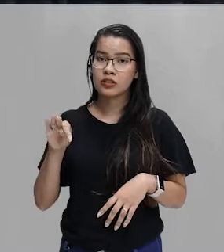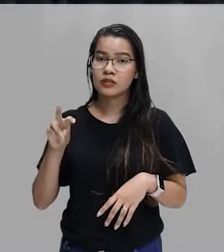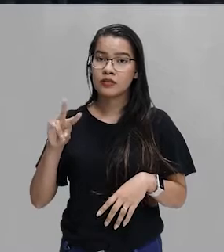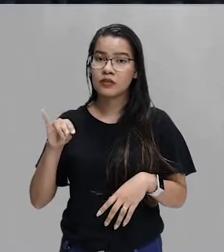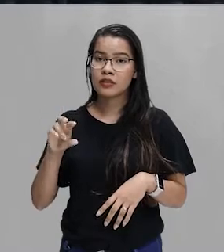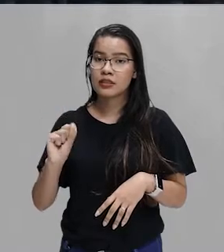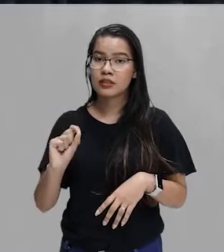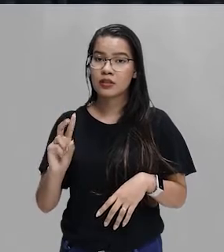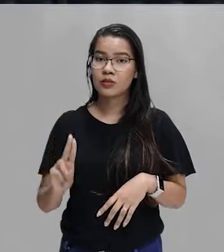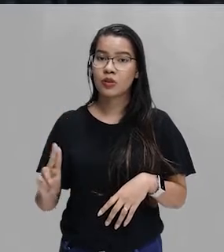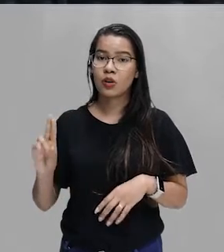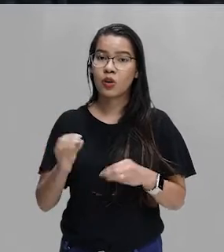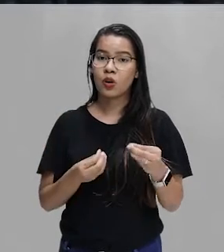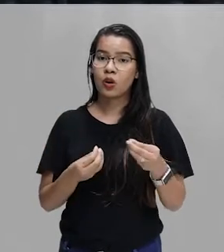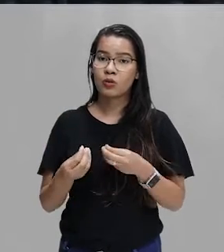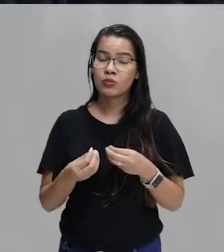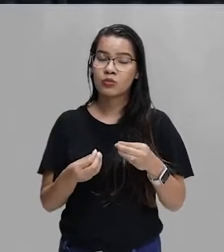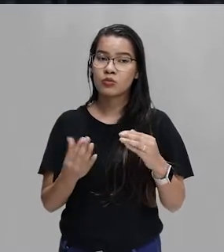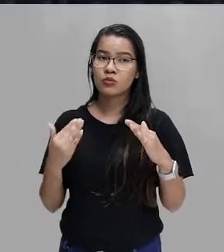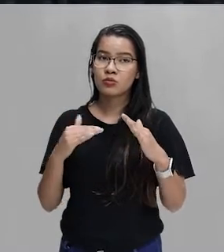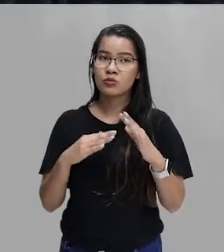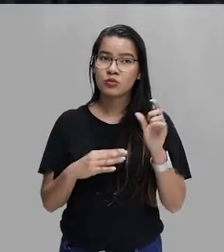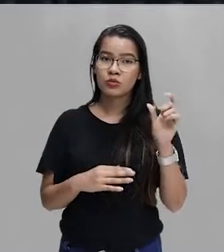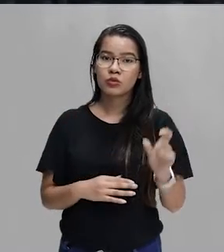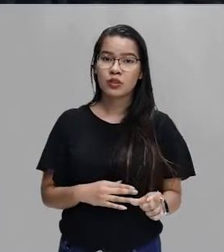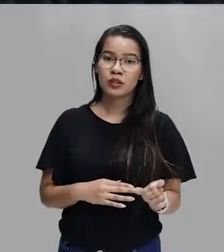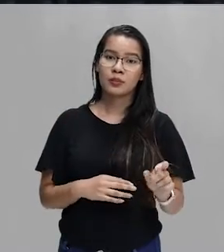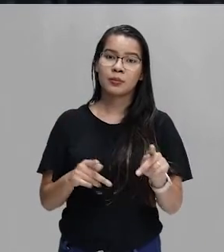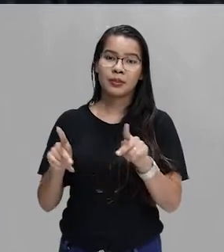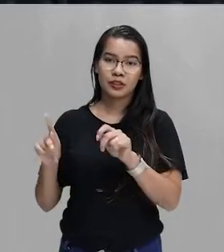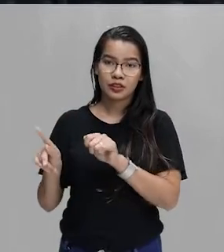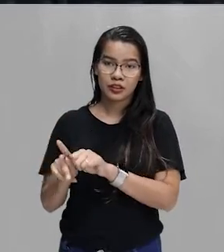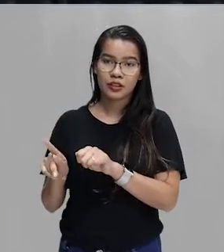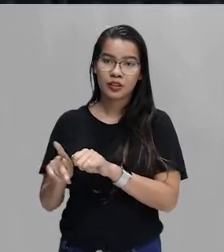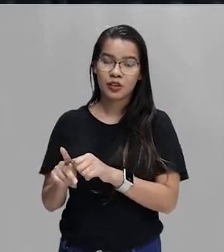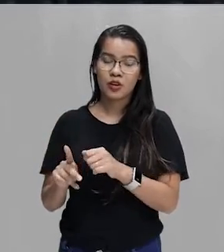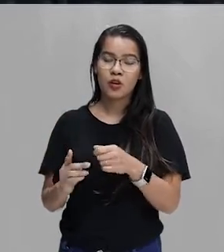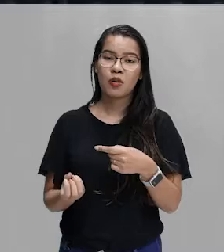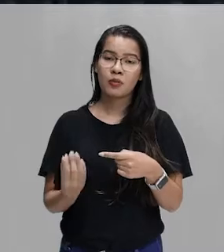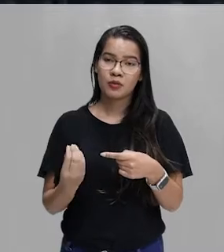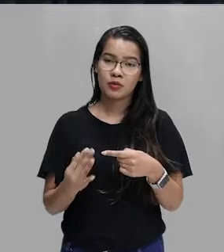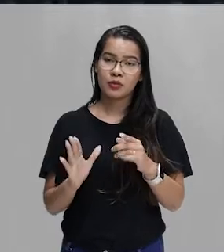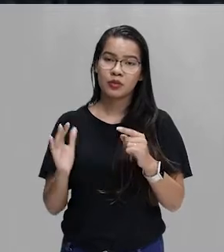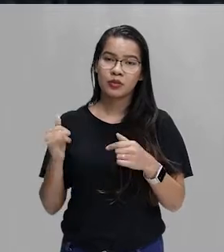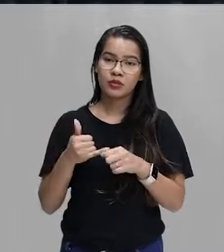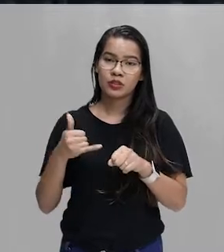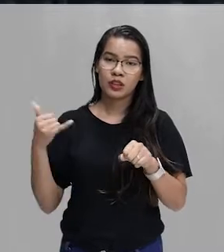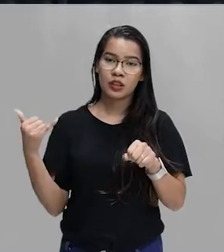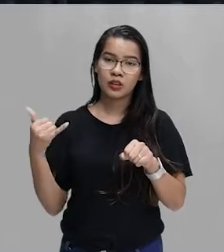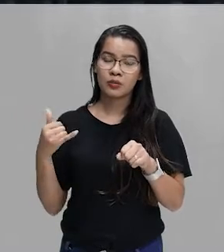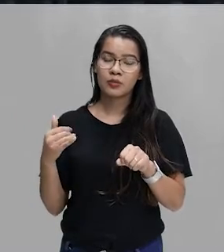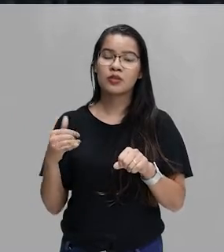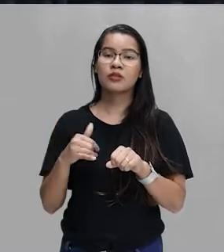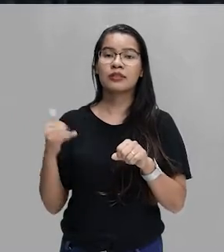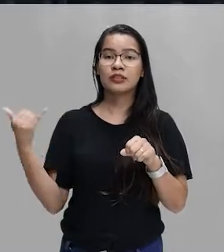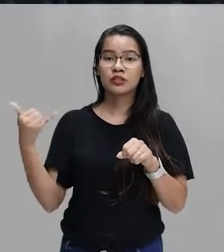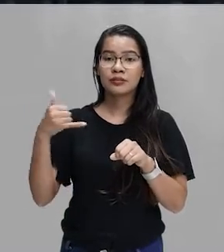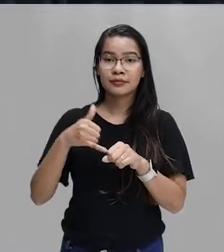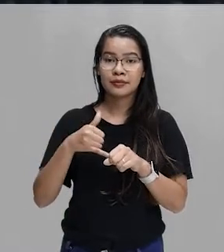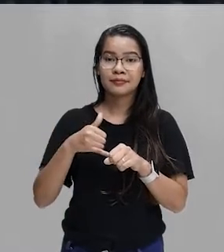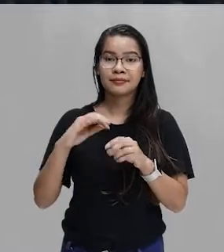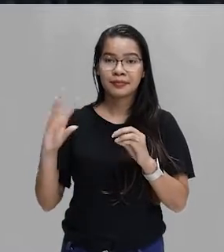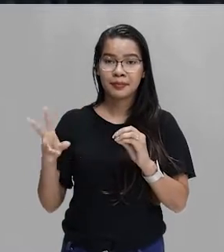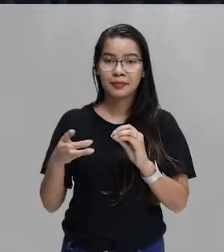sujeito, predicativo do sujeito, objeto direto, objeto indireto, complemento nominal